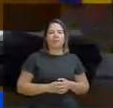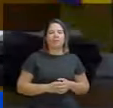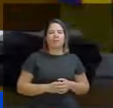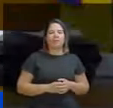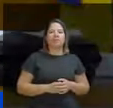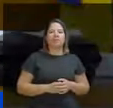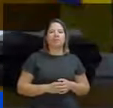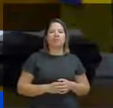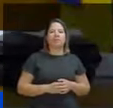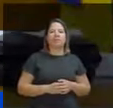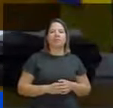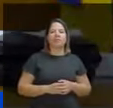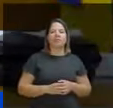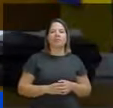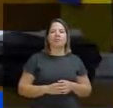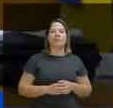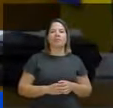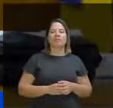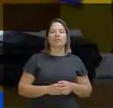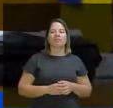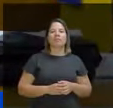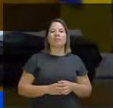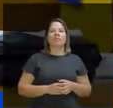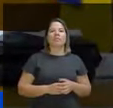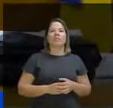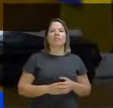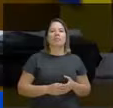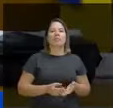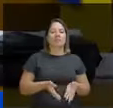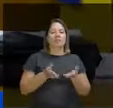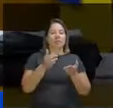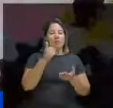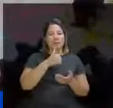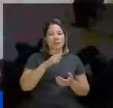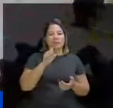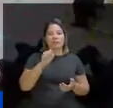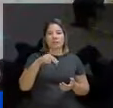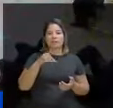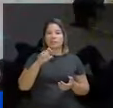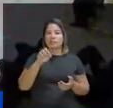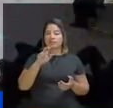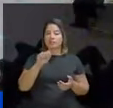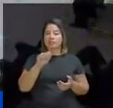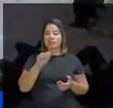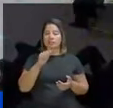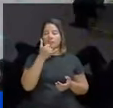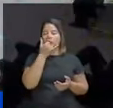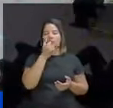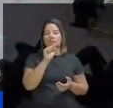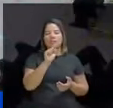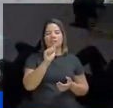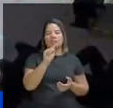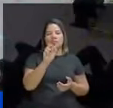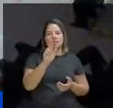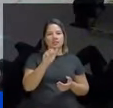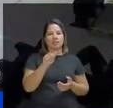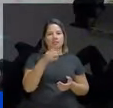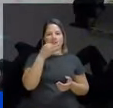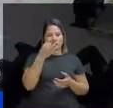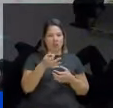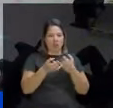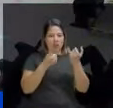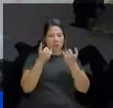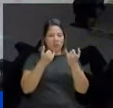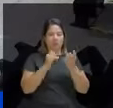Perfeito. Imagem ampla do plenário. A doutora Sara Cavalcante, Vossa Excelência. Agora foco com o desembargador João Lage. Imagem ampla novamente. Não,